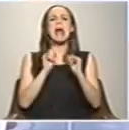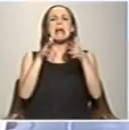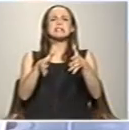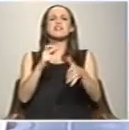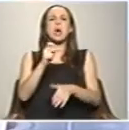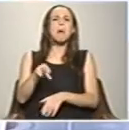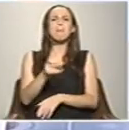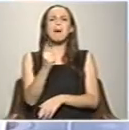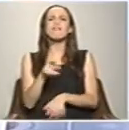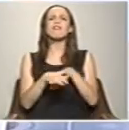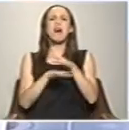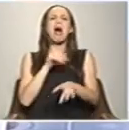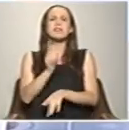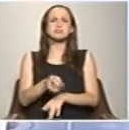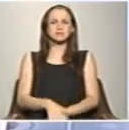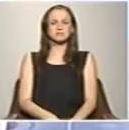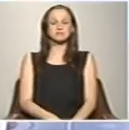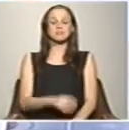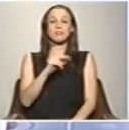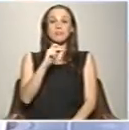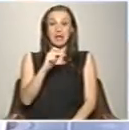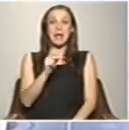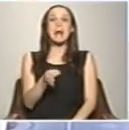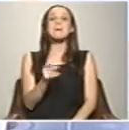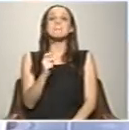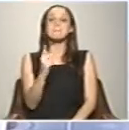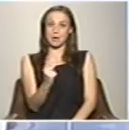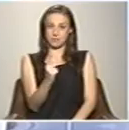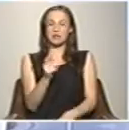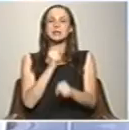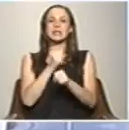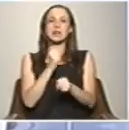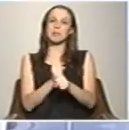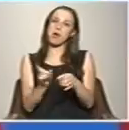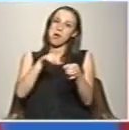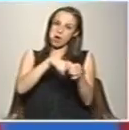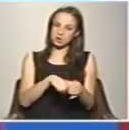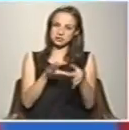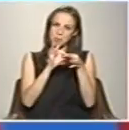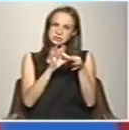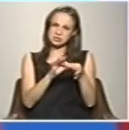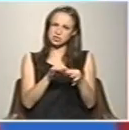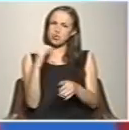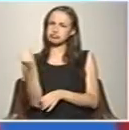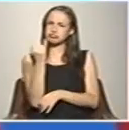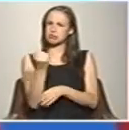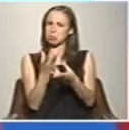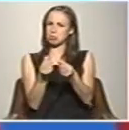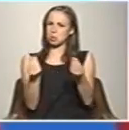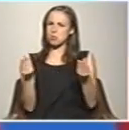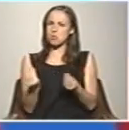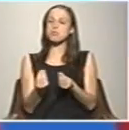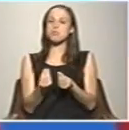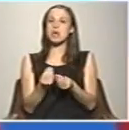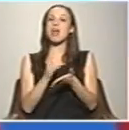consegue fazer nestas situações? Assim, a APAV trabalha, ajuda? A APAV trabalha em parceria com várias instituições e, acima de tudo, presta